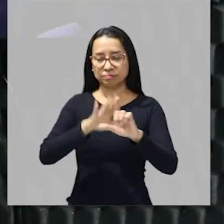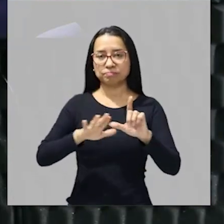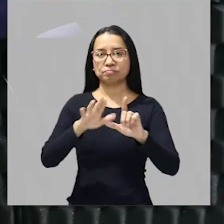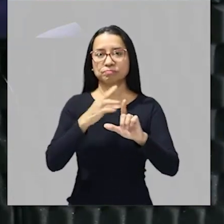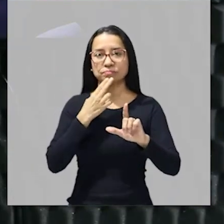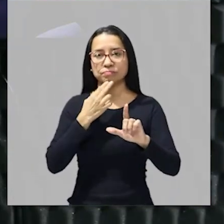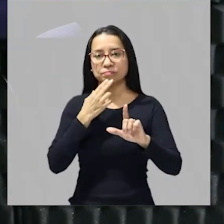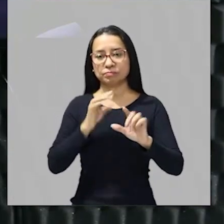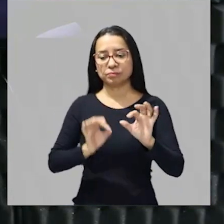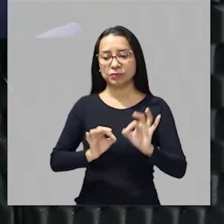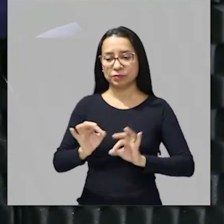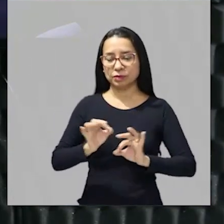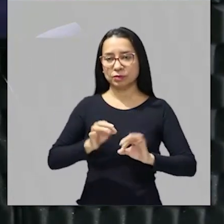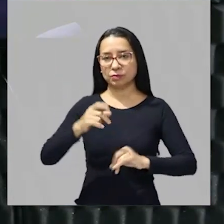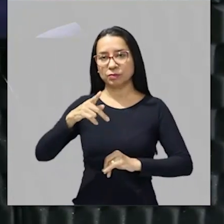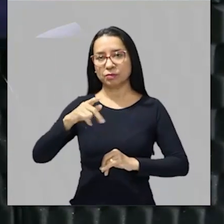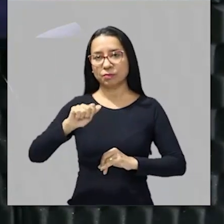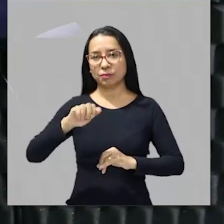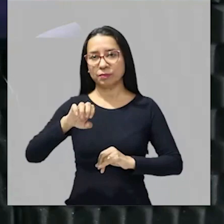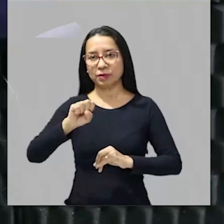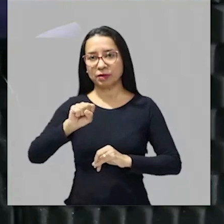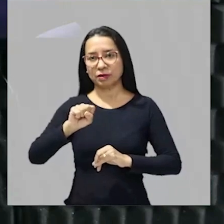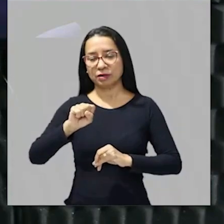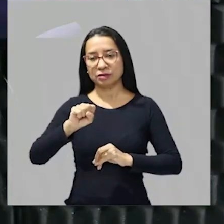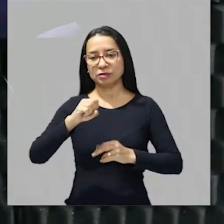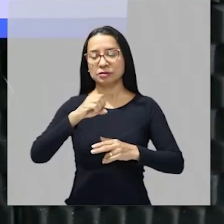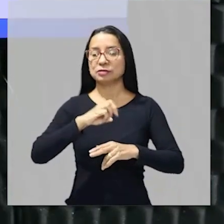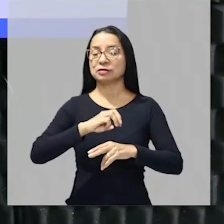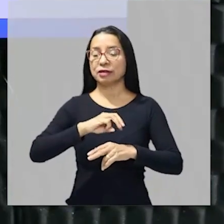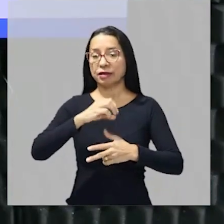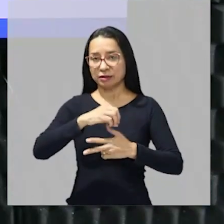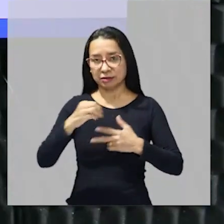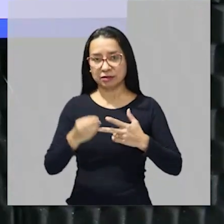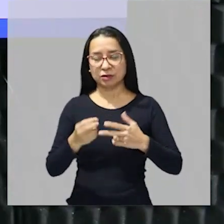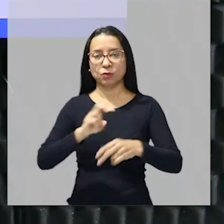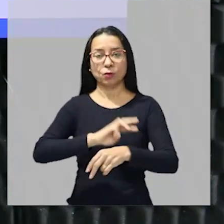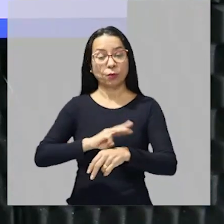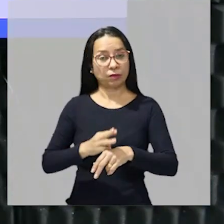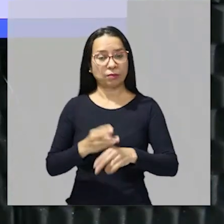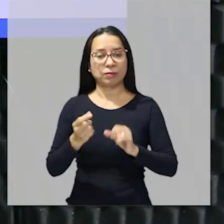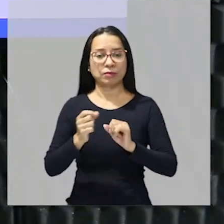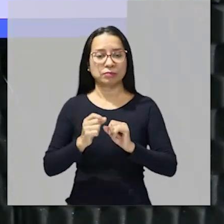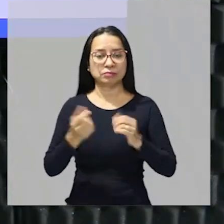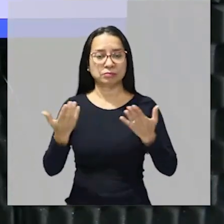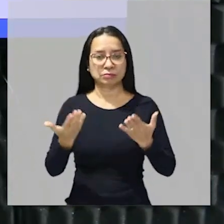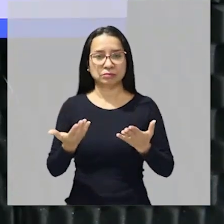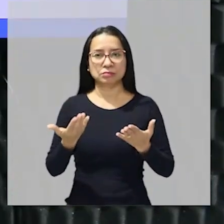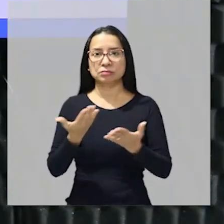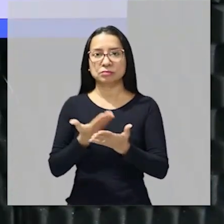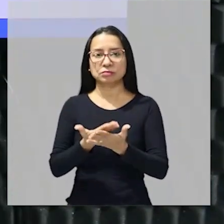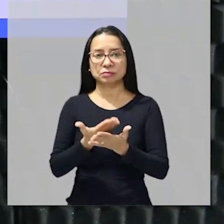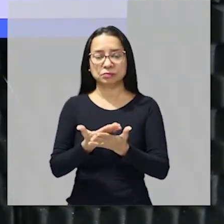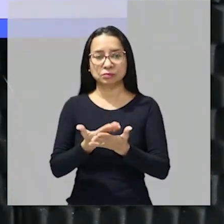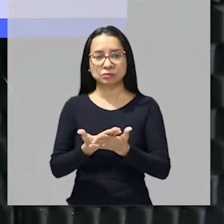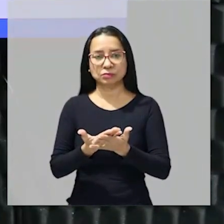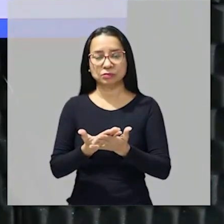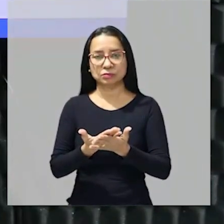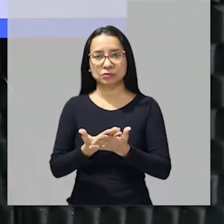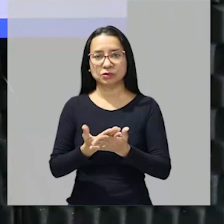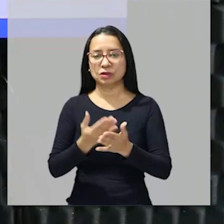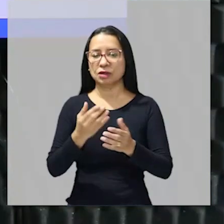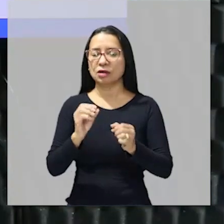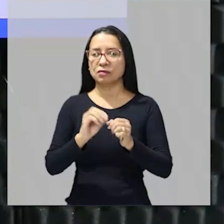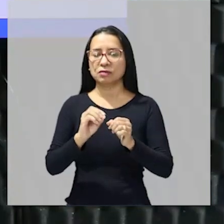preparatório Paz, Enem, UEMA. Nossa aula de hoje, nós iremos resolver e fazer